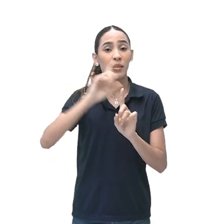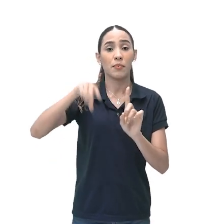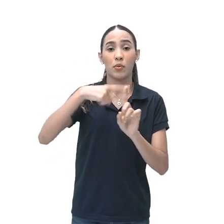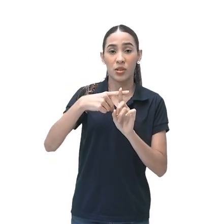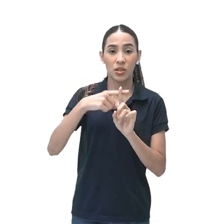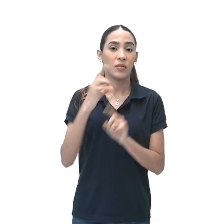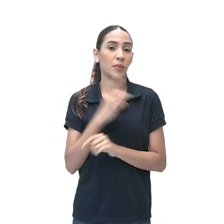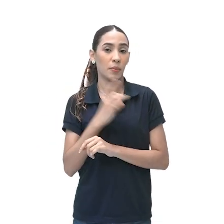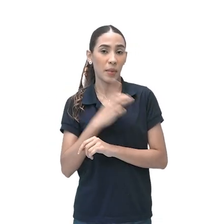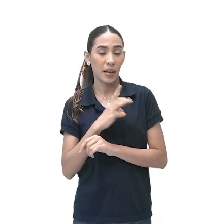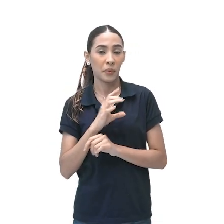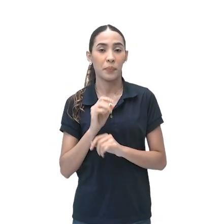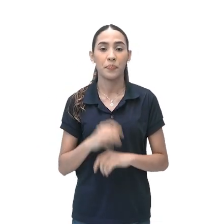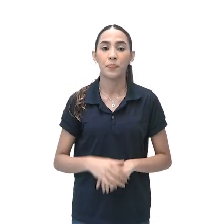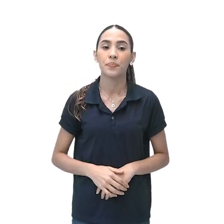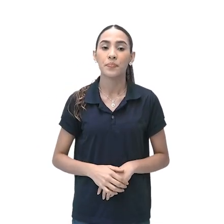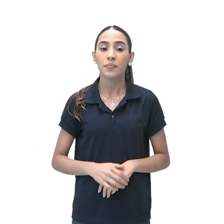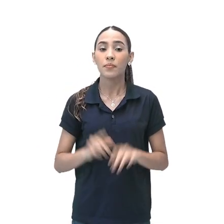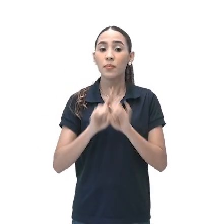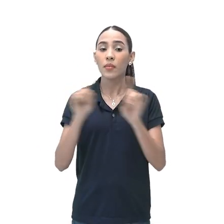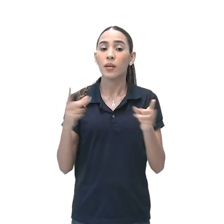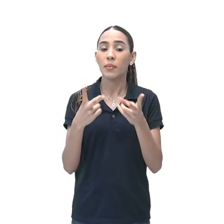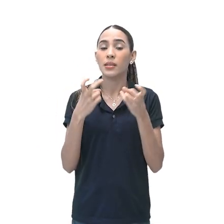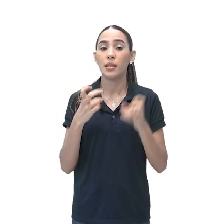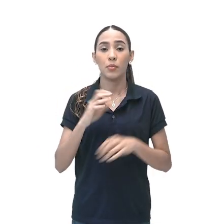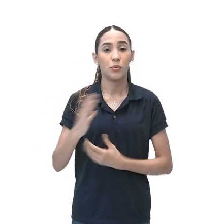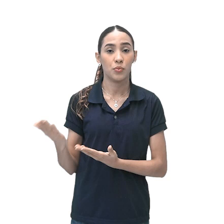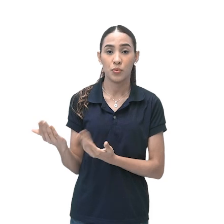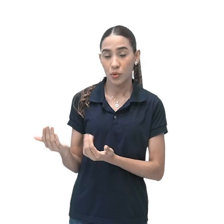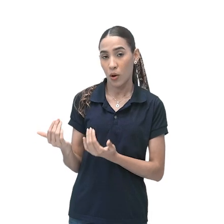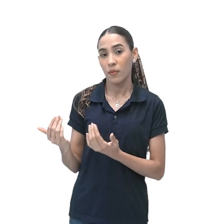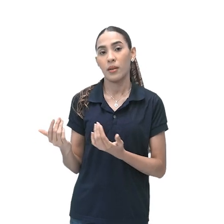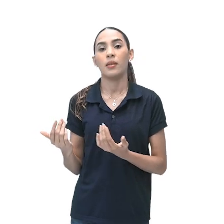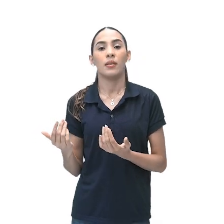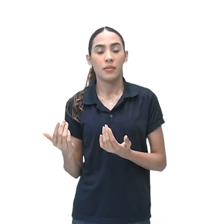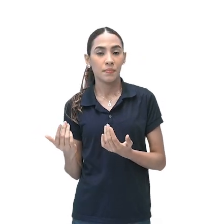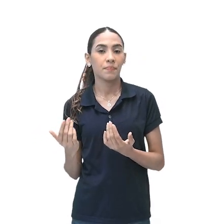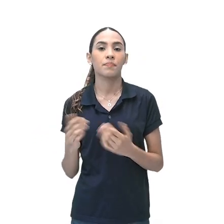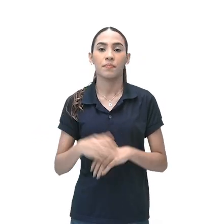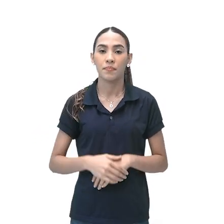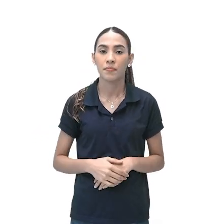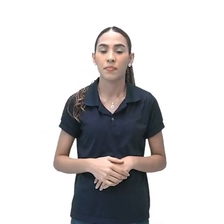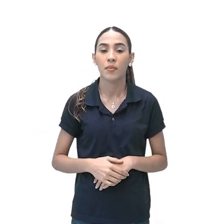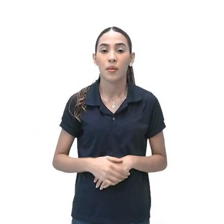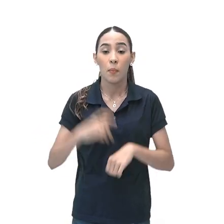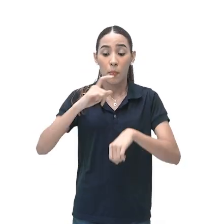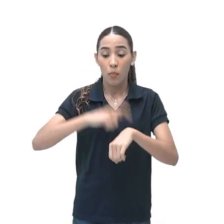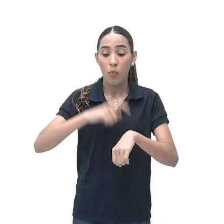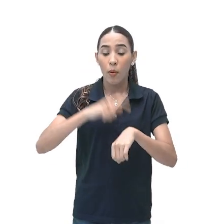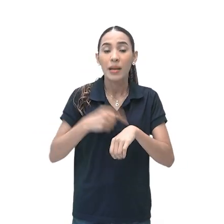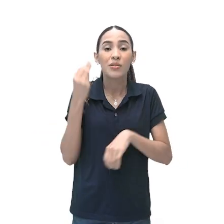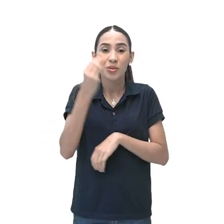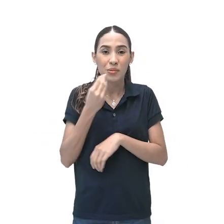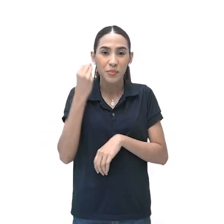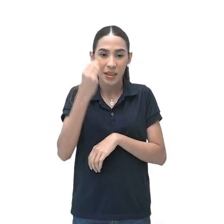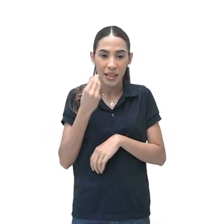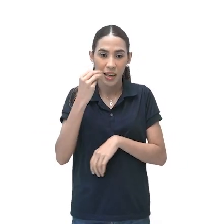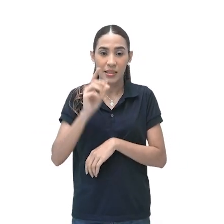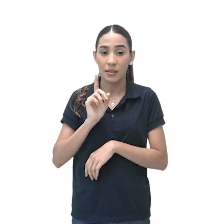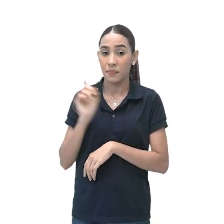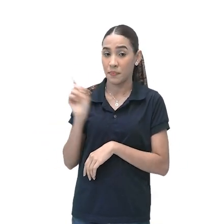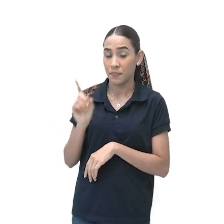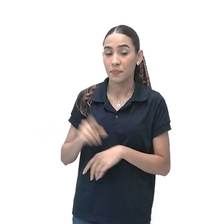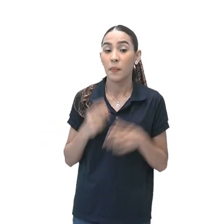esse medo, certo? E observem que o adolescente, como um jovem felino, ao sair nos próximos